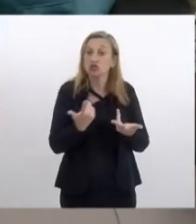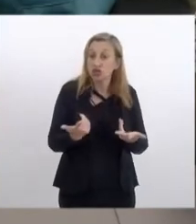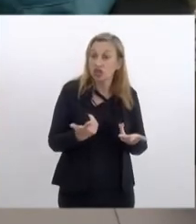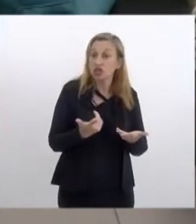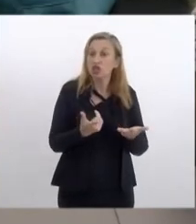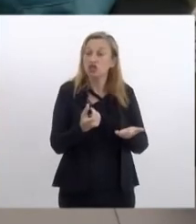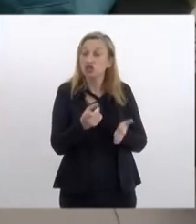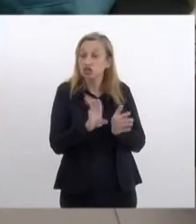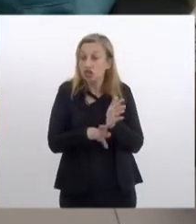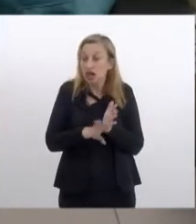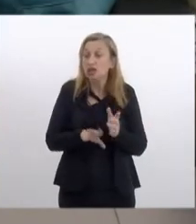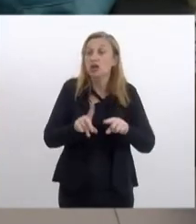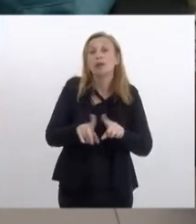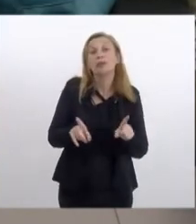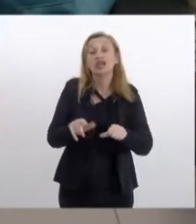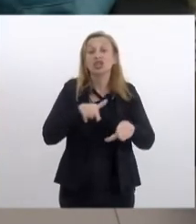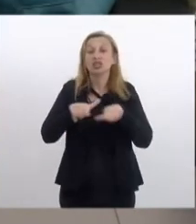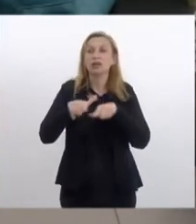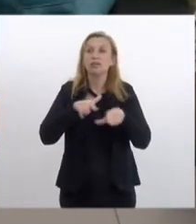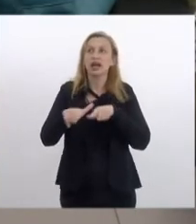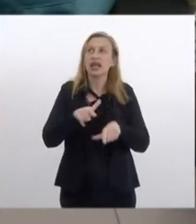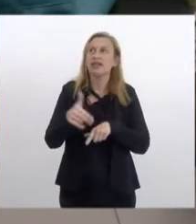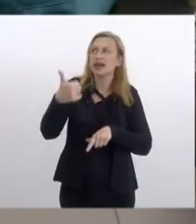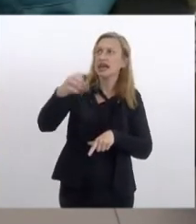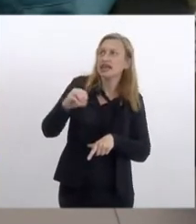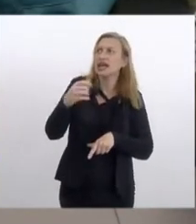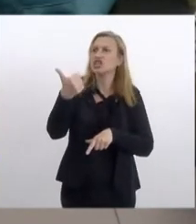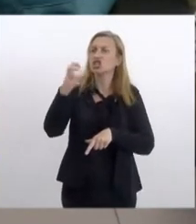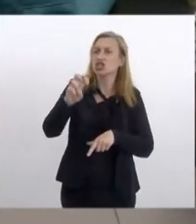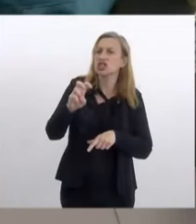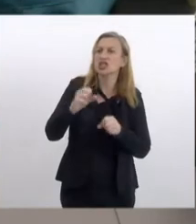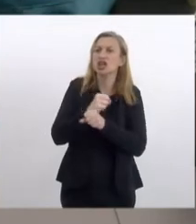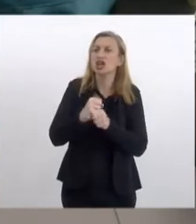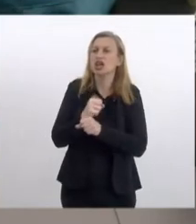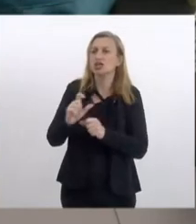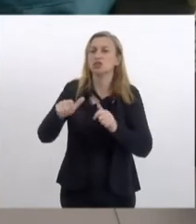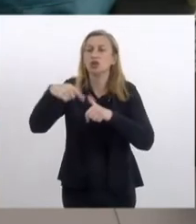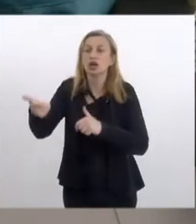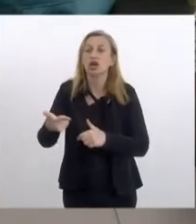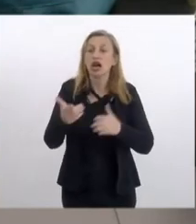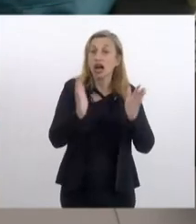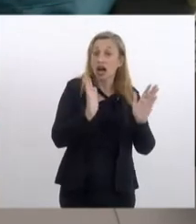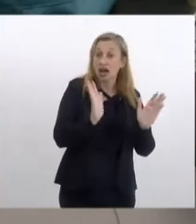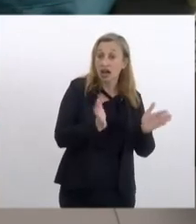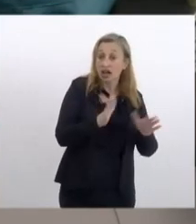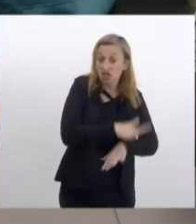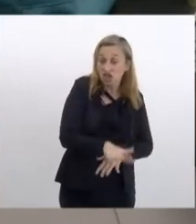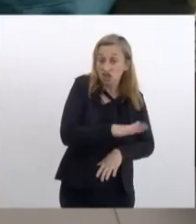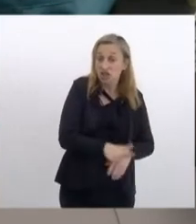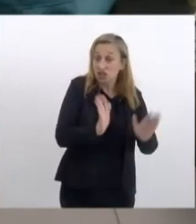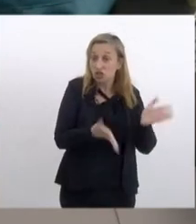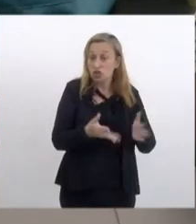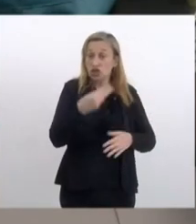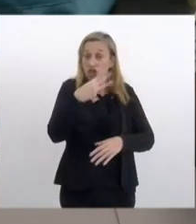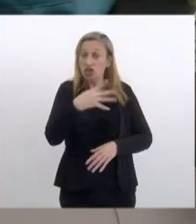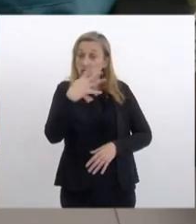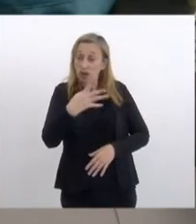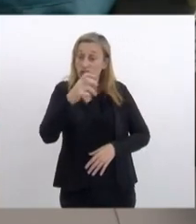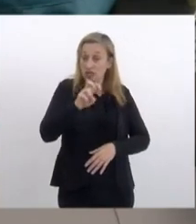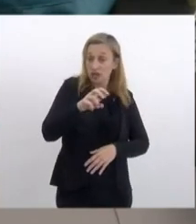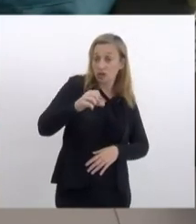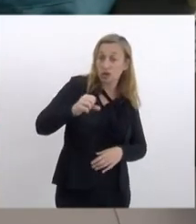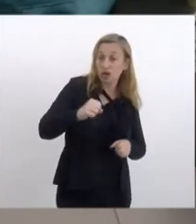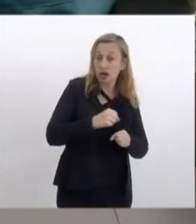Só que a gente também tem que trabalhar o público daqui 10, 15 anos. Então, assim, as crianças de hoje, de 3, 4, 5 anos de idade, daqui 10 anos, elas